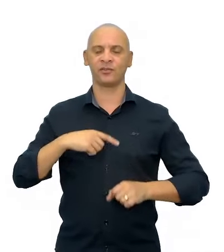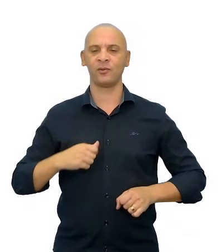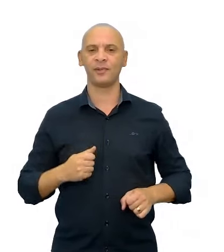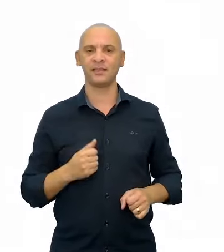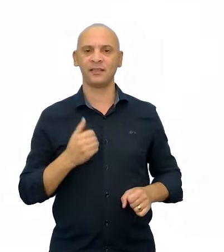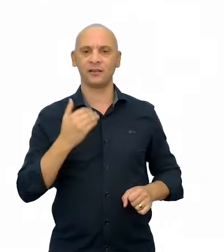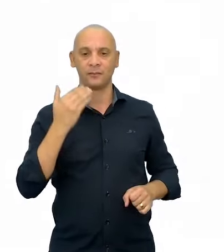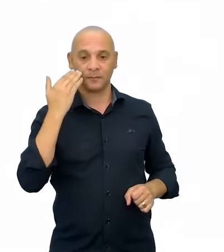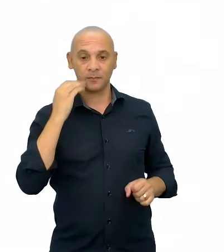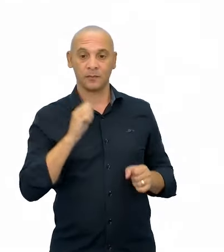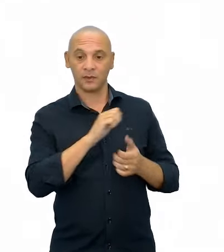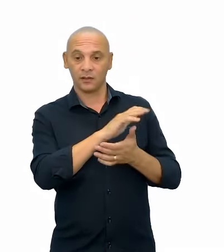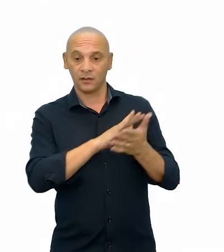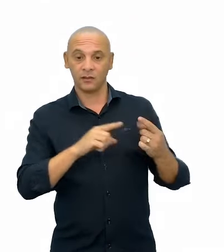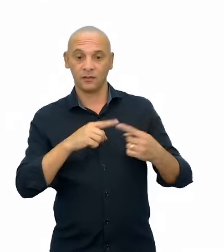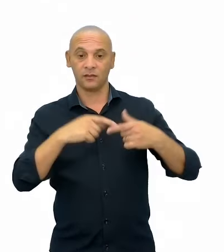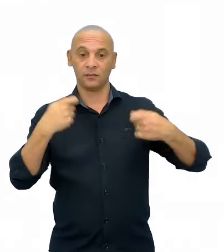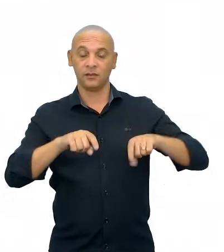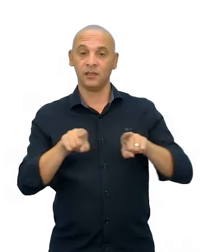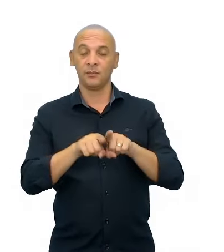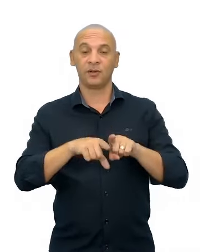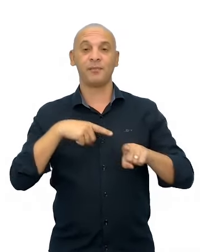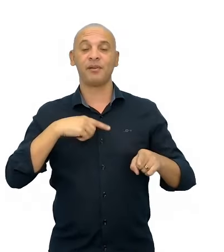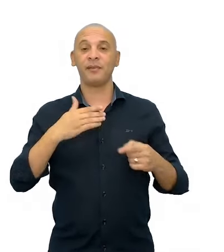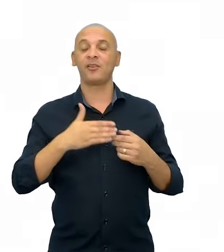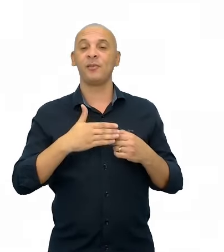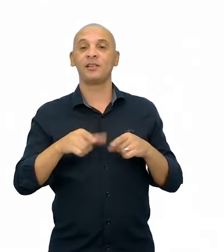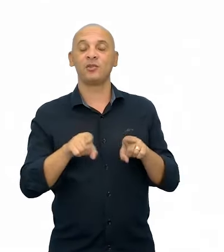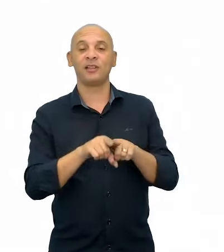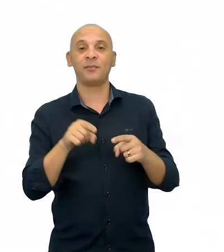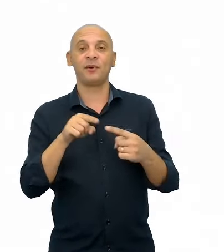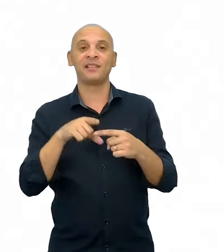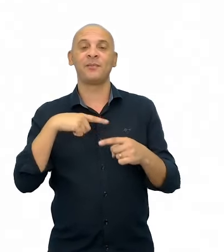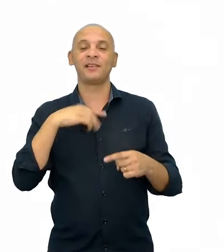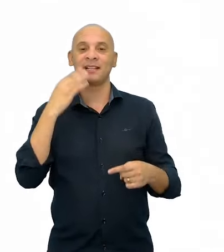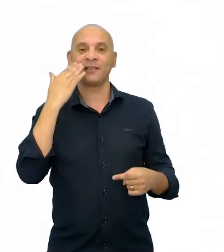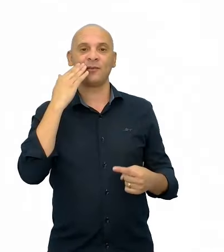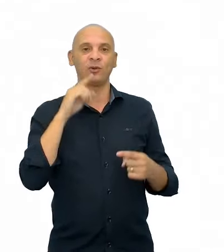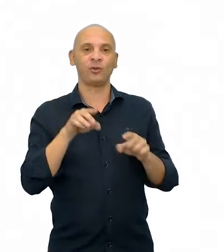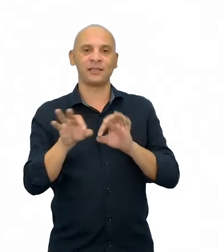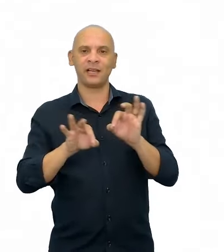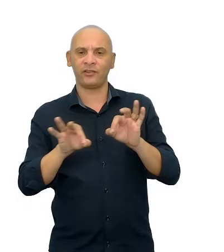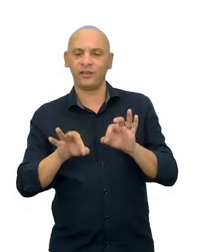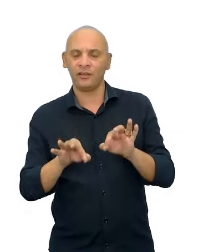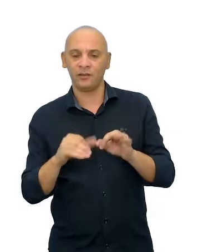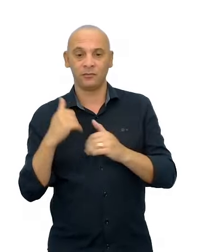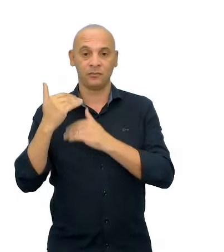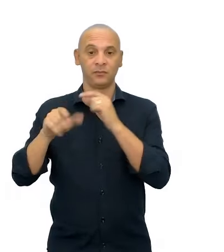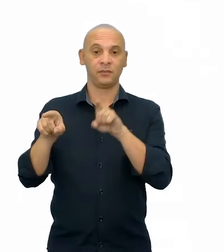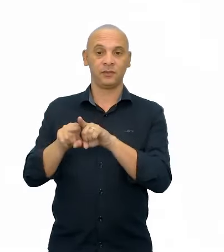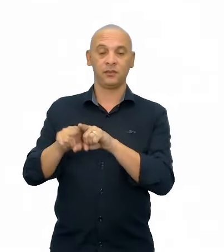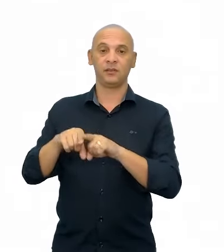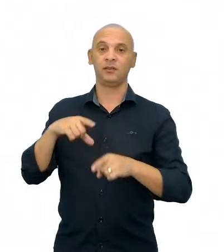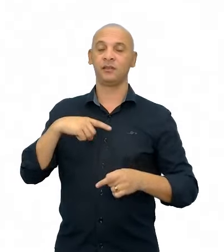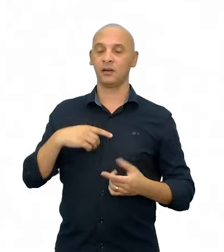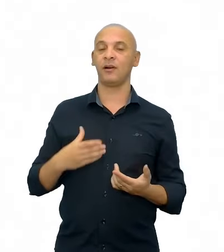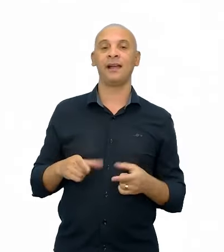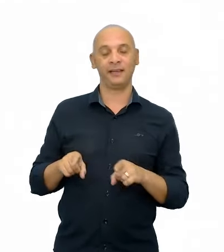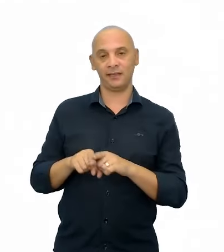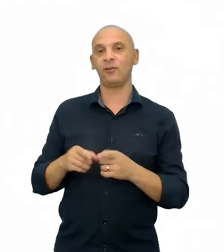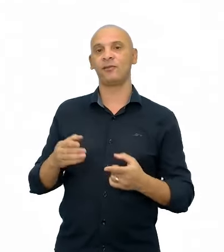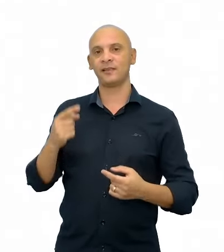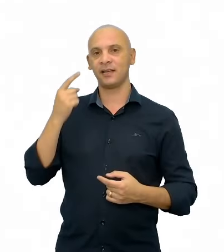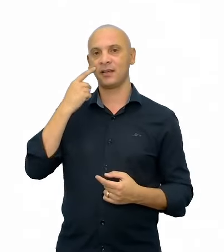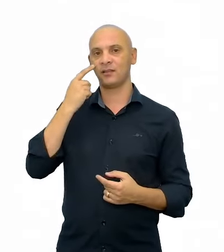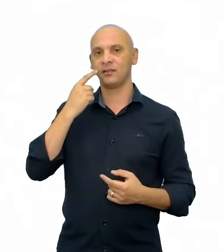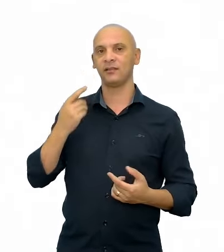os recursos necessários para o seu desenvolvimento e os instrumentos avaliativos. Agregar, se